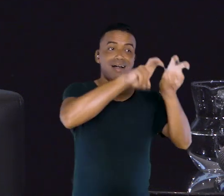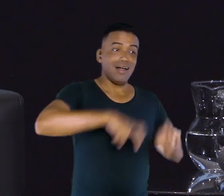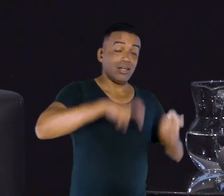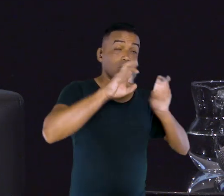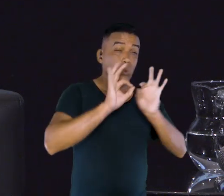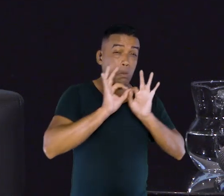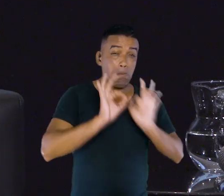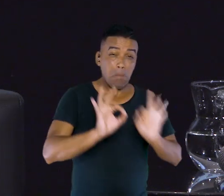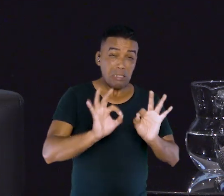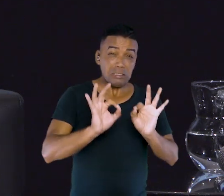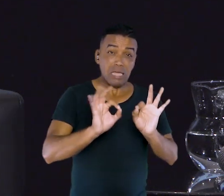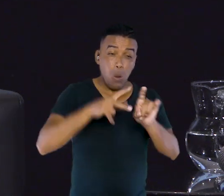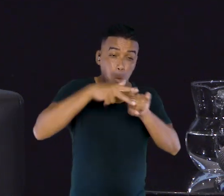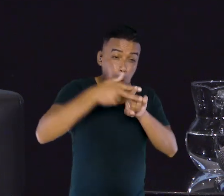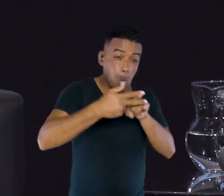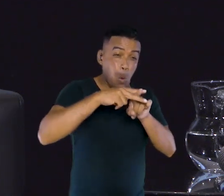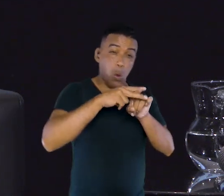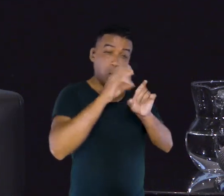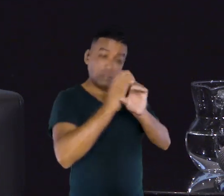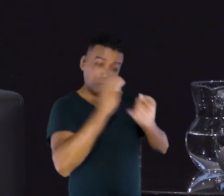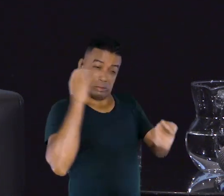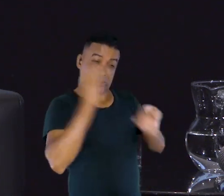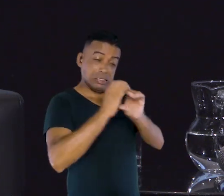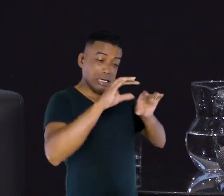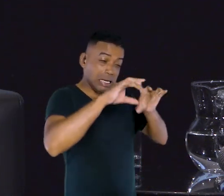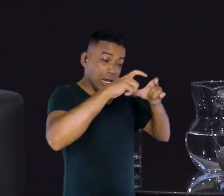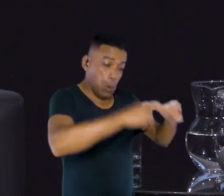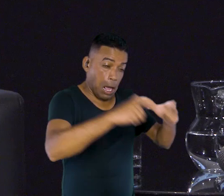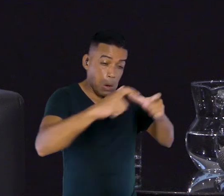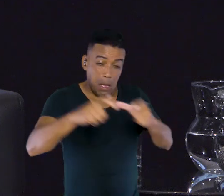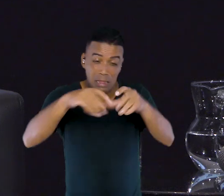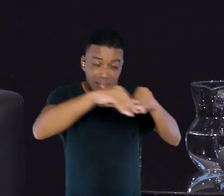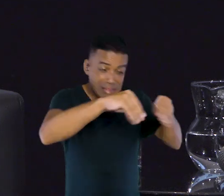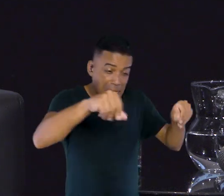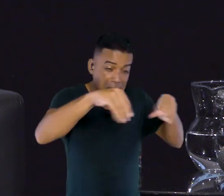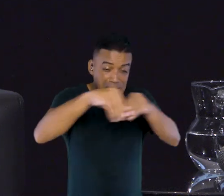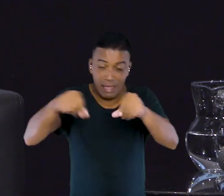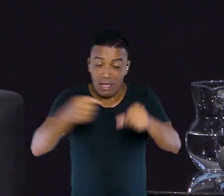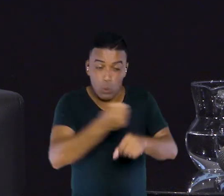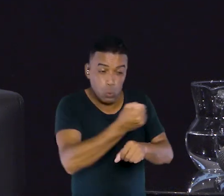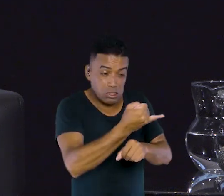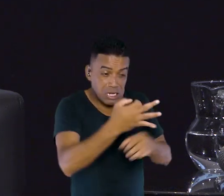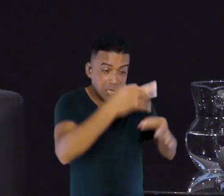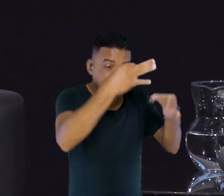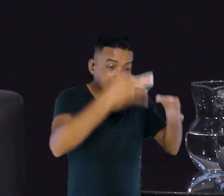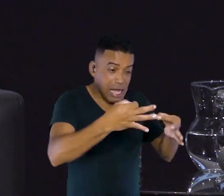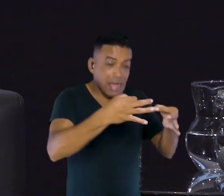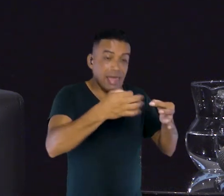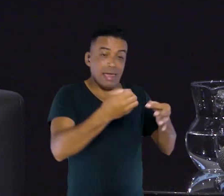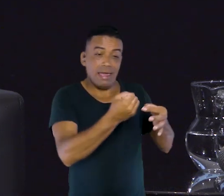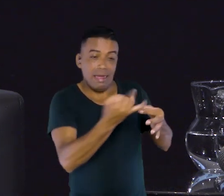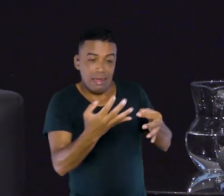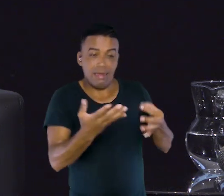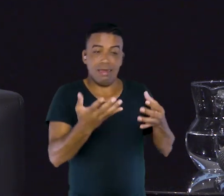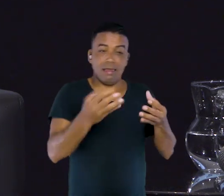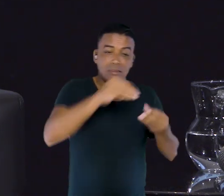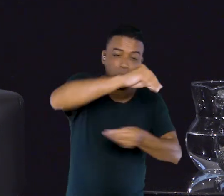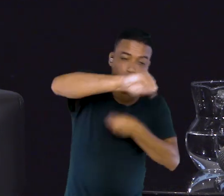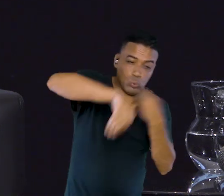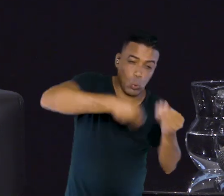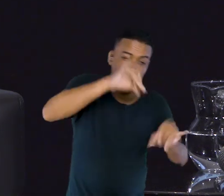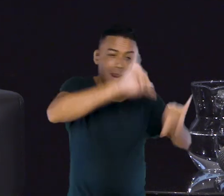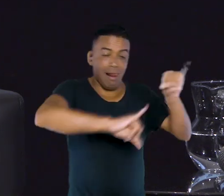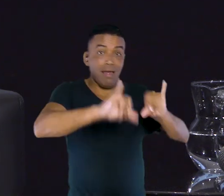agricultura de precisão, onde, né, cada pedaço de solo é controlado para ter uma quantidade correta de nutriente, é o